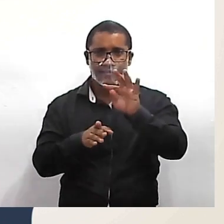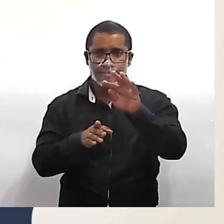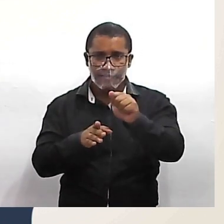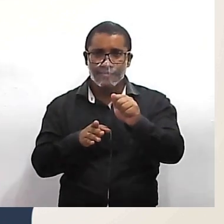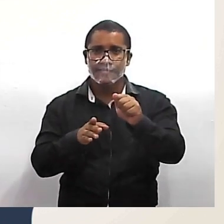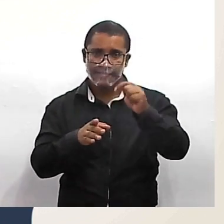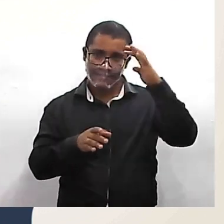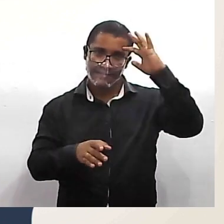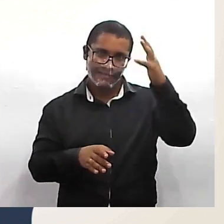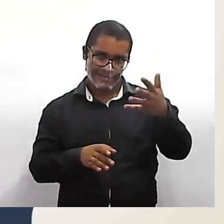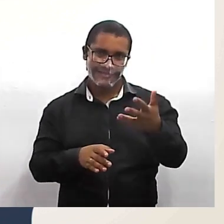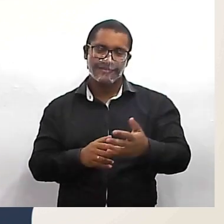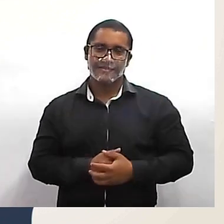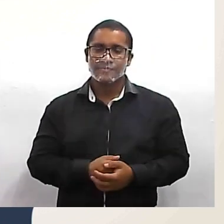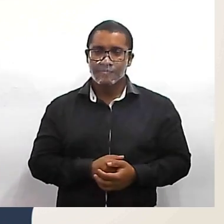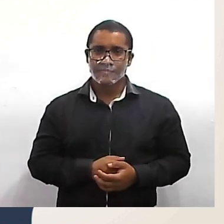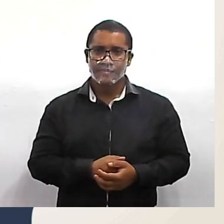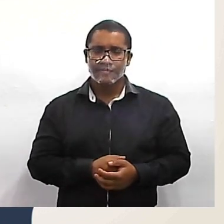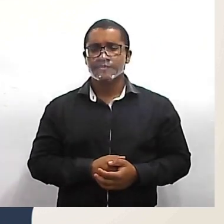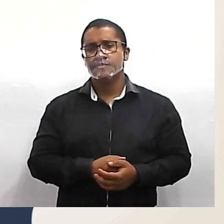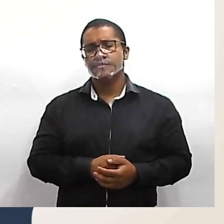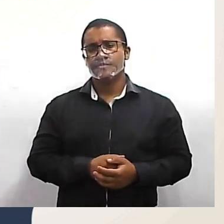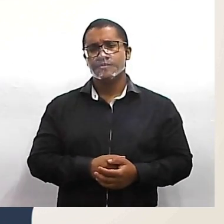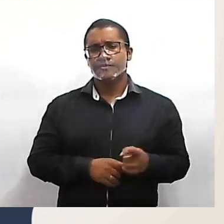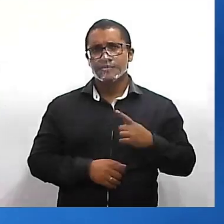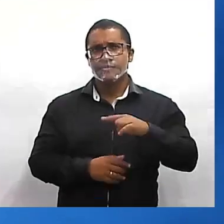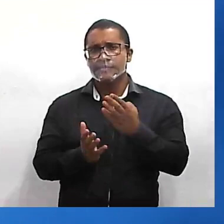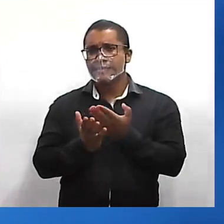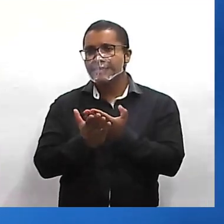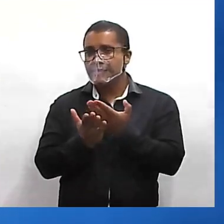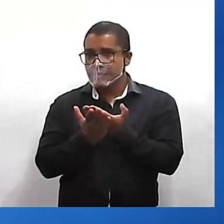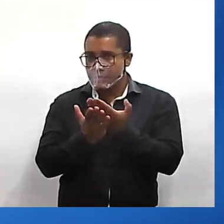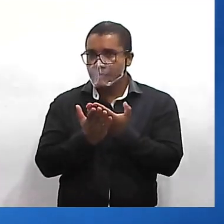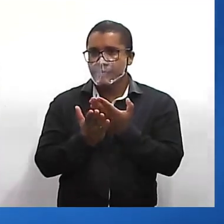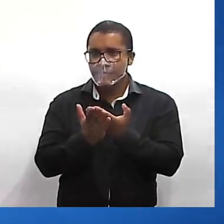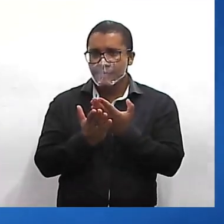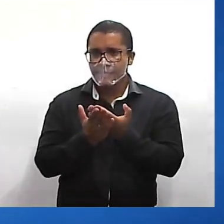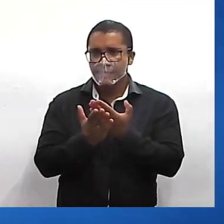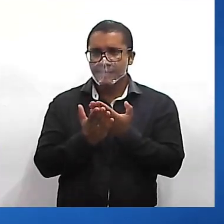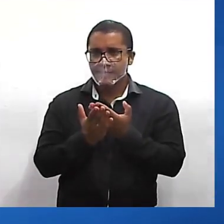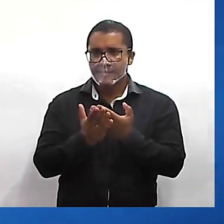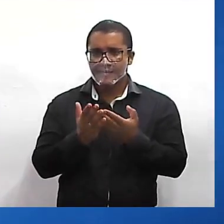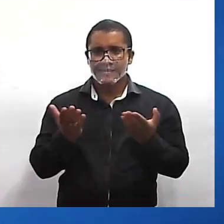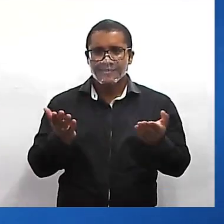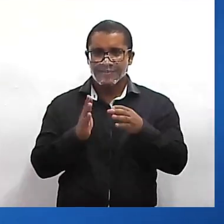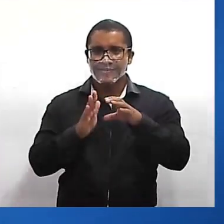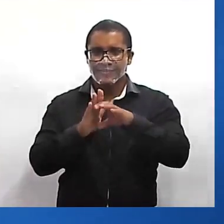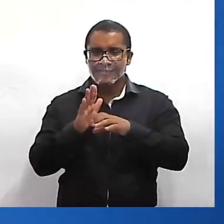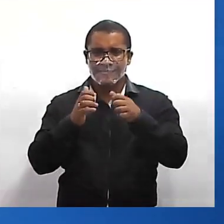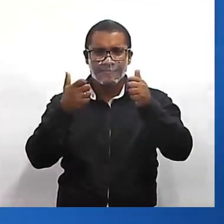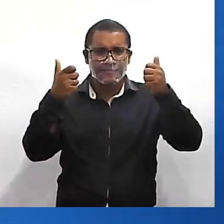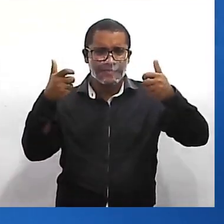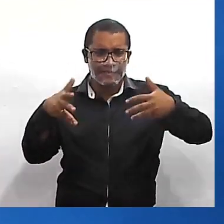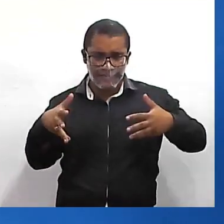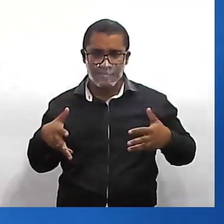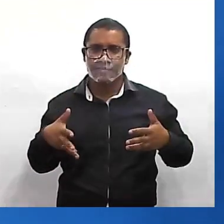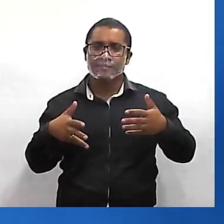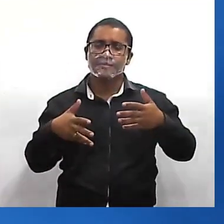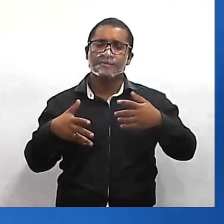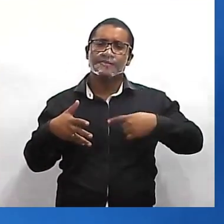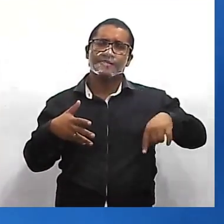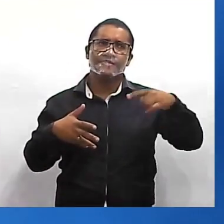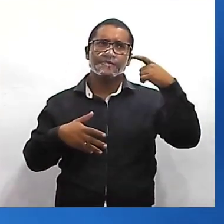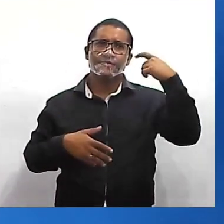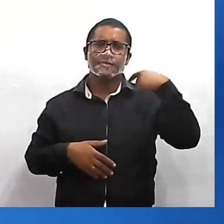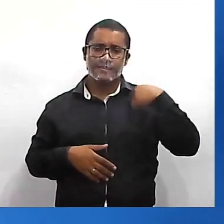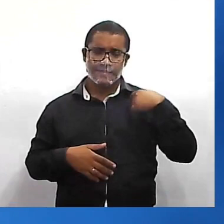estava nesse processo de estudando para trazer esse conteúdo aqui para vocês, o que mais me